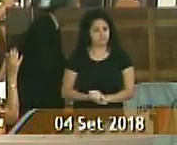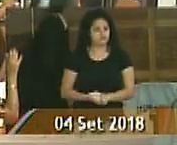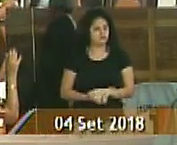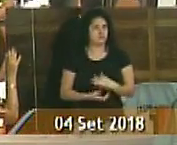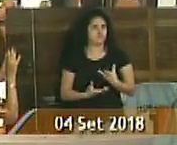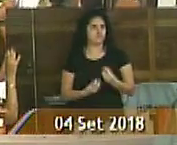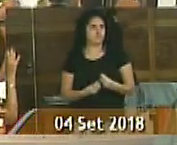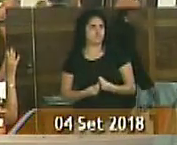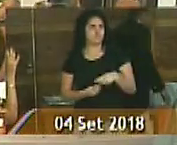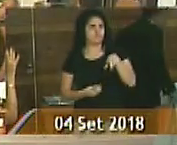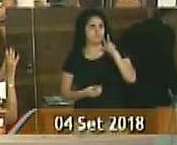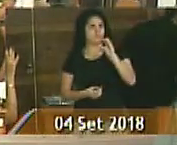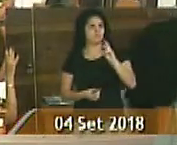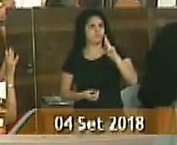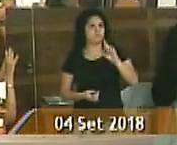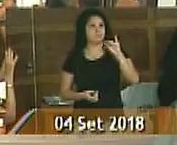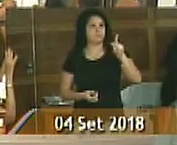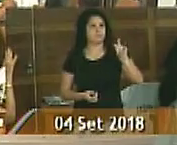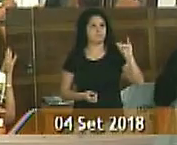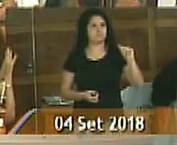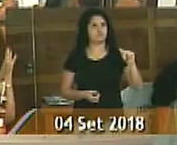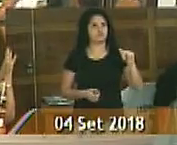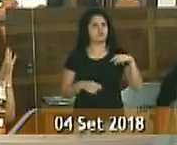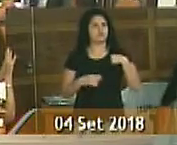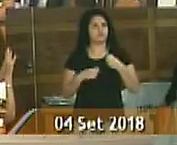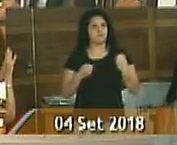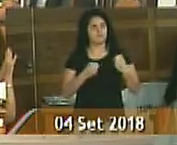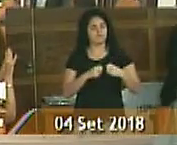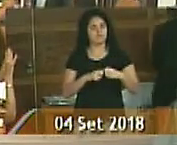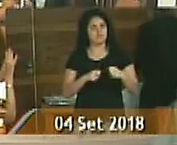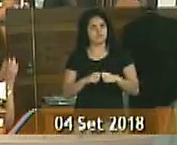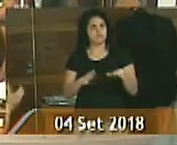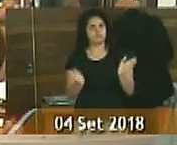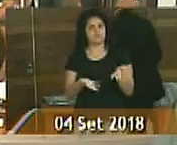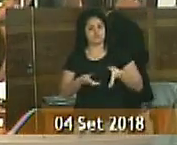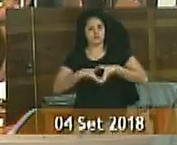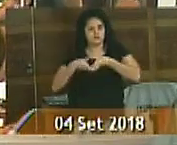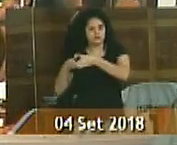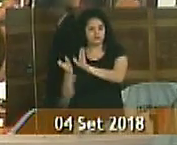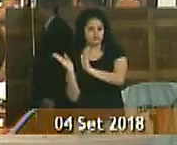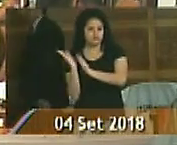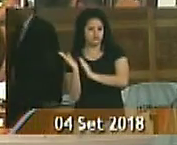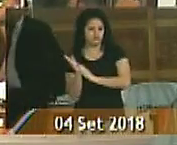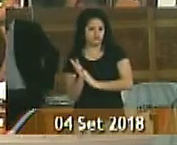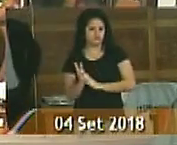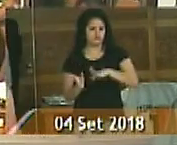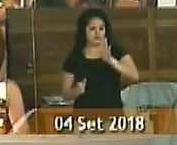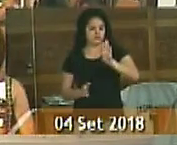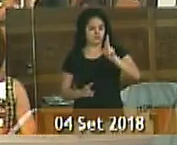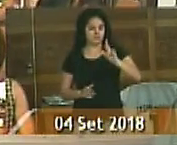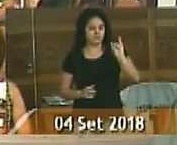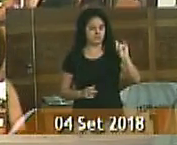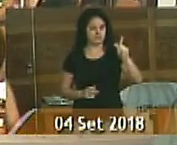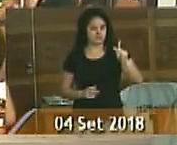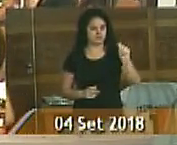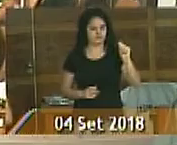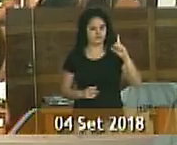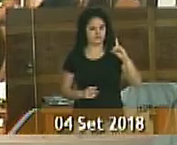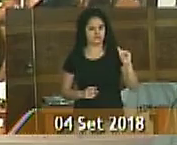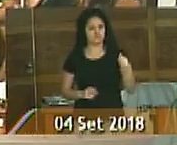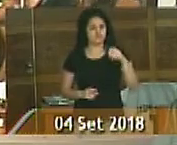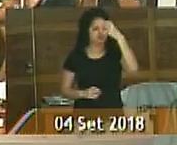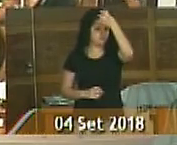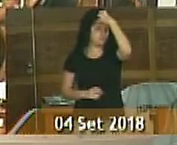muito orgulho que eu faço hoje a entrega da moção à Brigada Municipal de Angra dos